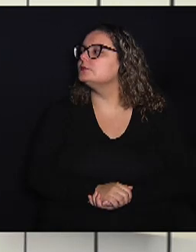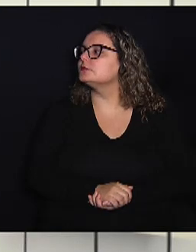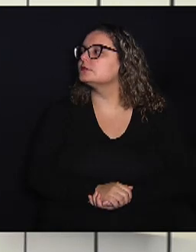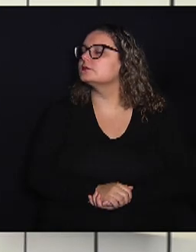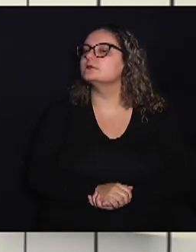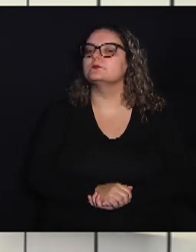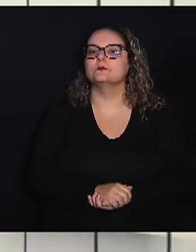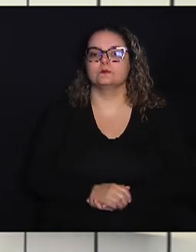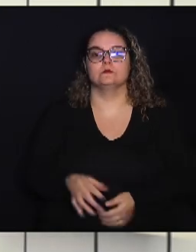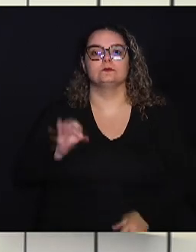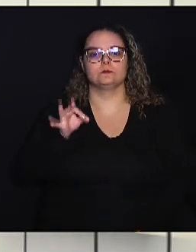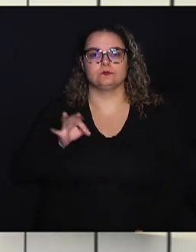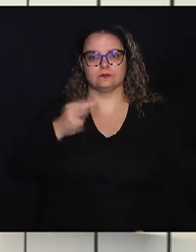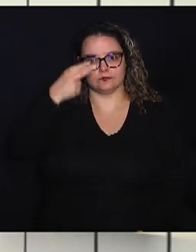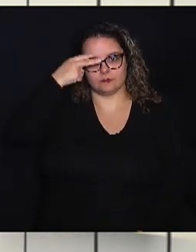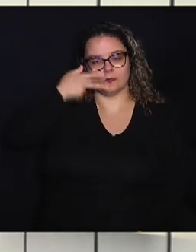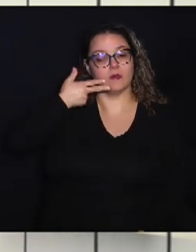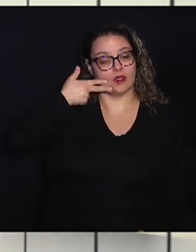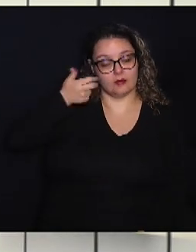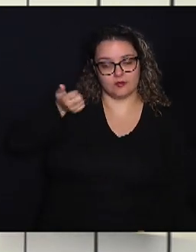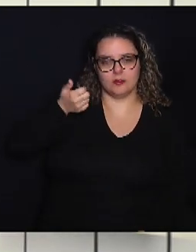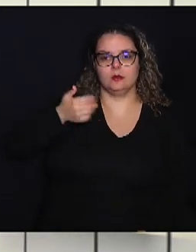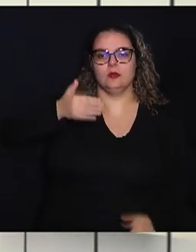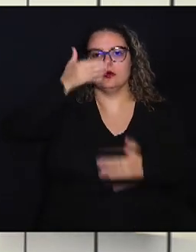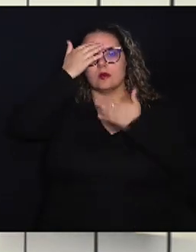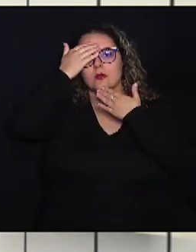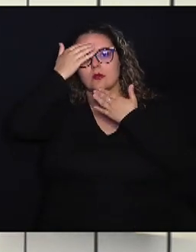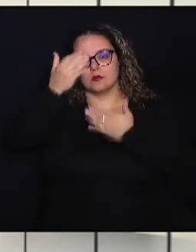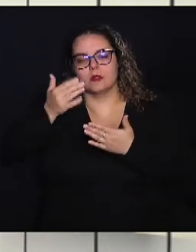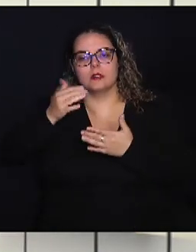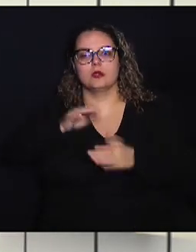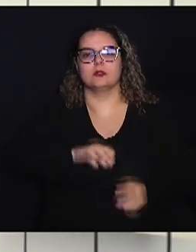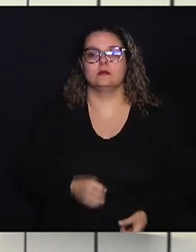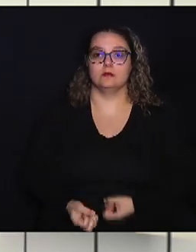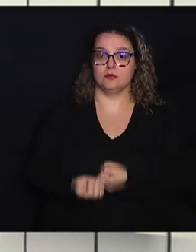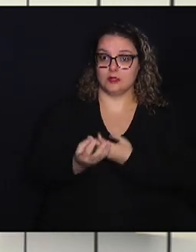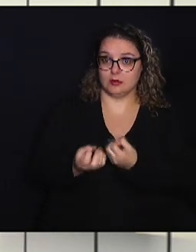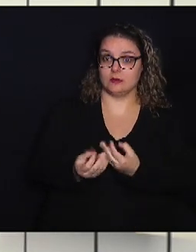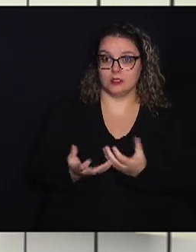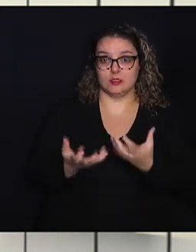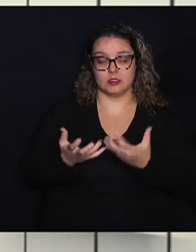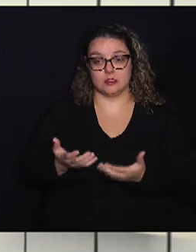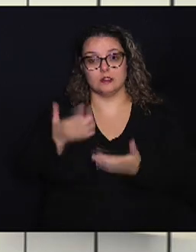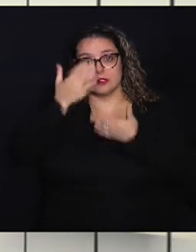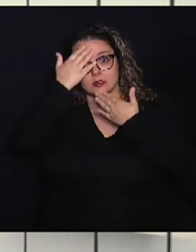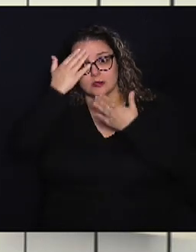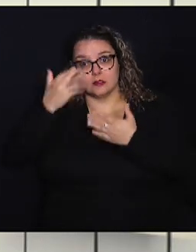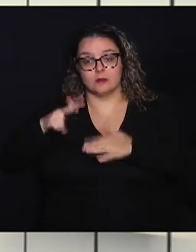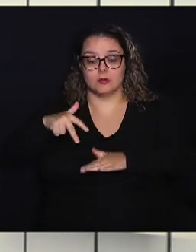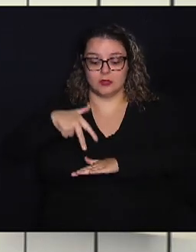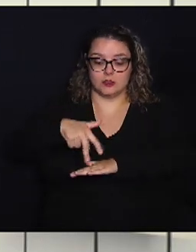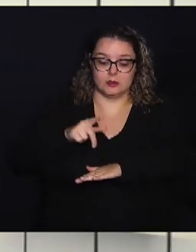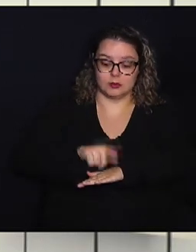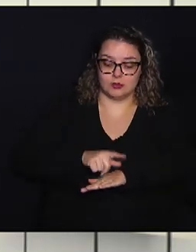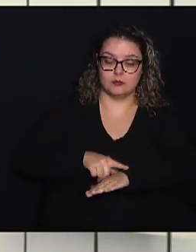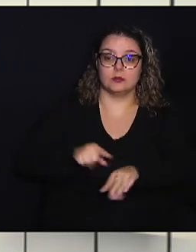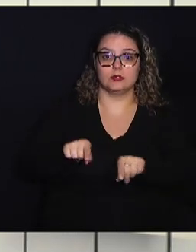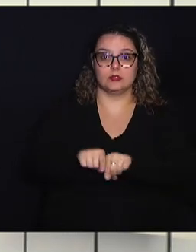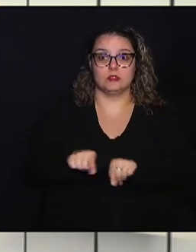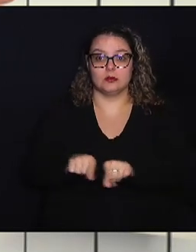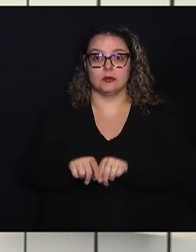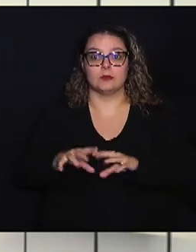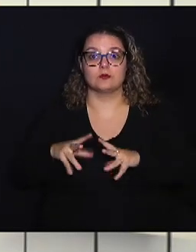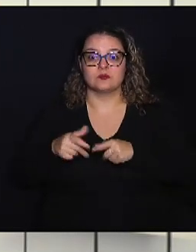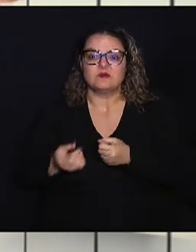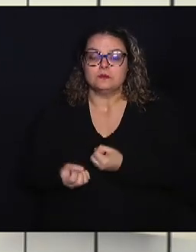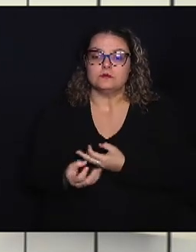Tá certo, então, Rafael Turati, muito obrigado pelas informações. Quero agradecer também a disponibilidade do tempo, né? Tudo